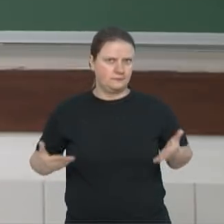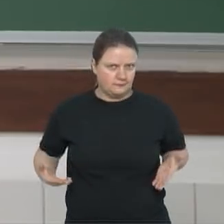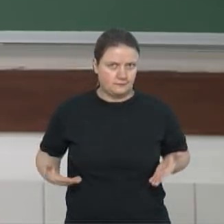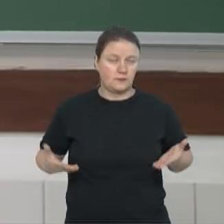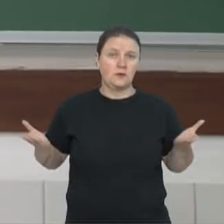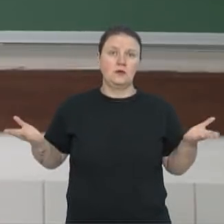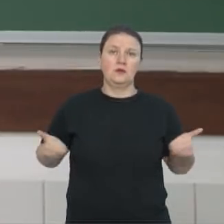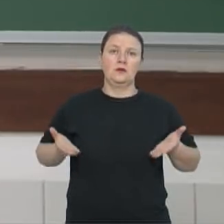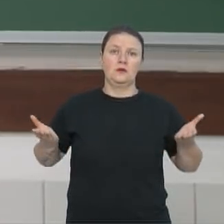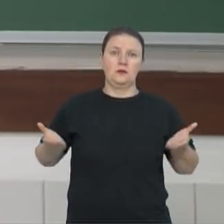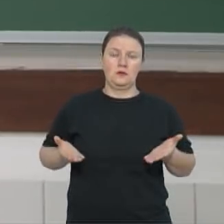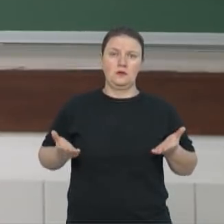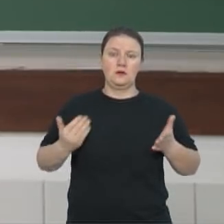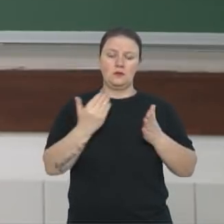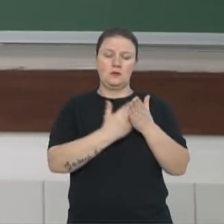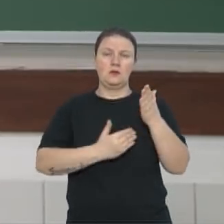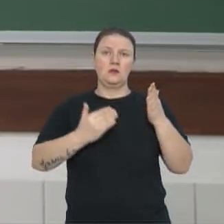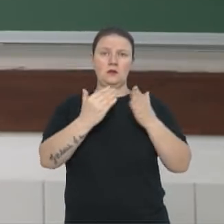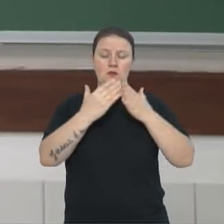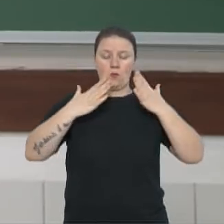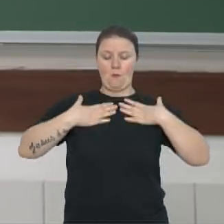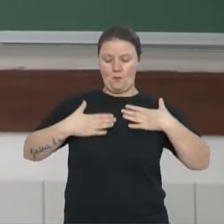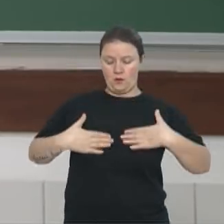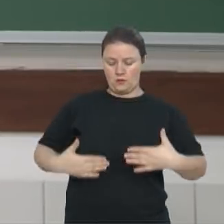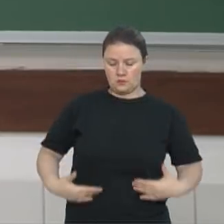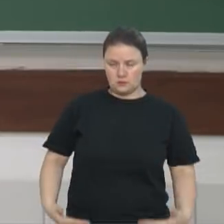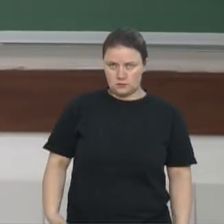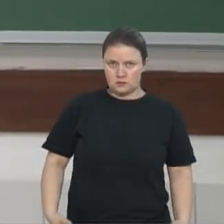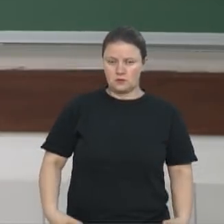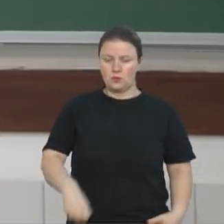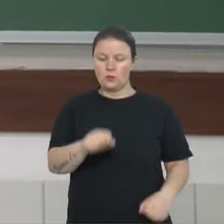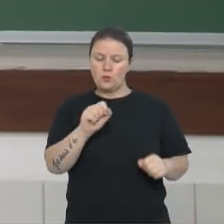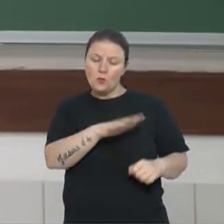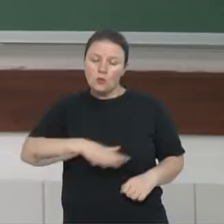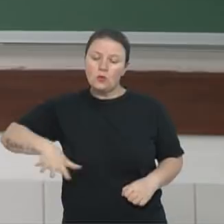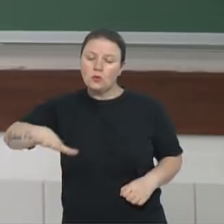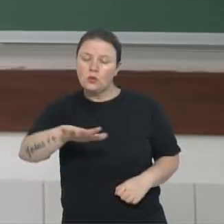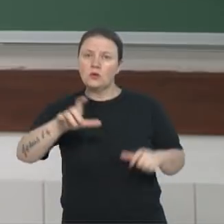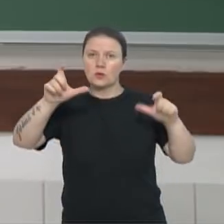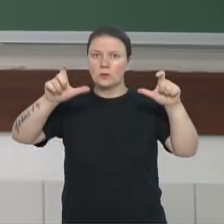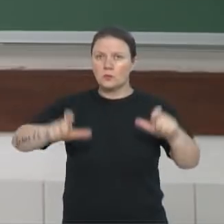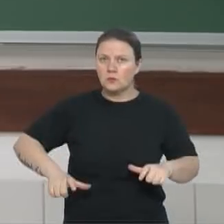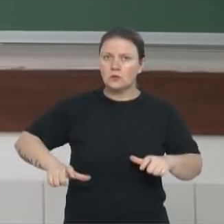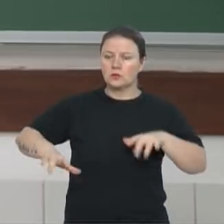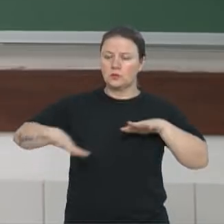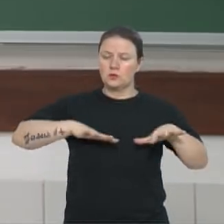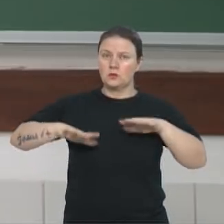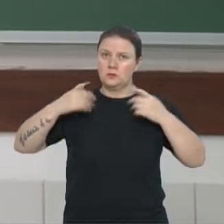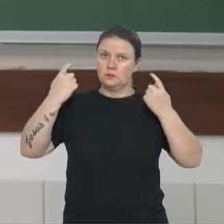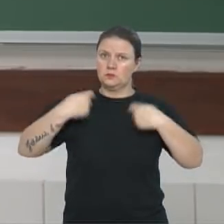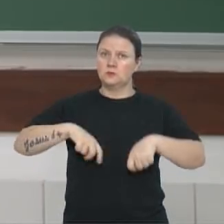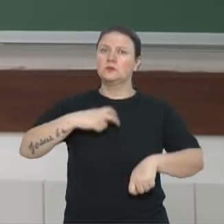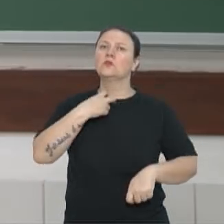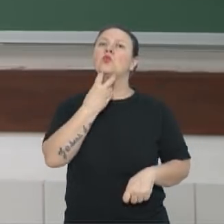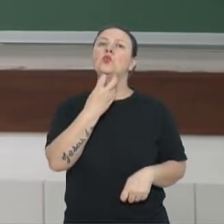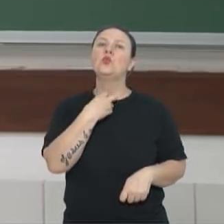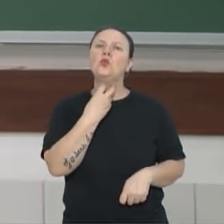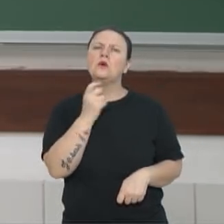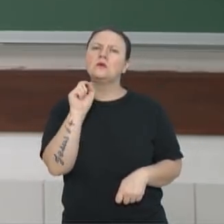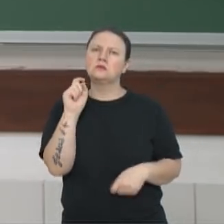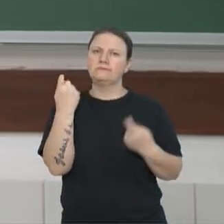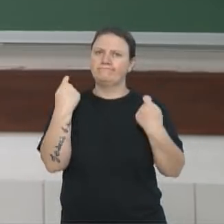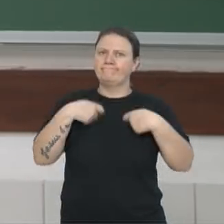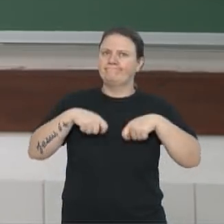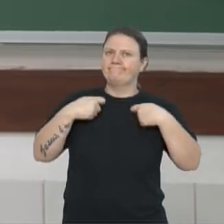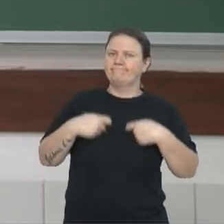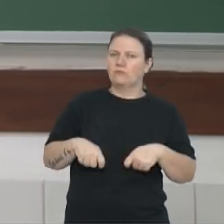que além do corpo, além do espaço, além do movimento, eu também preciso da voz, eu estou dizendo